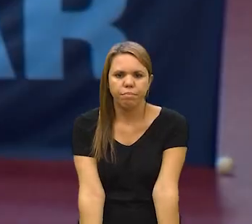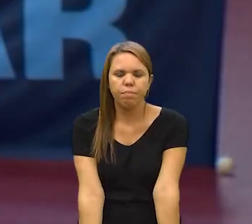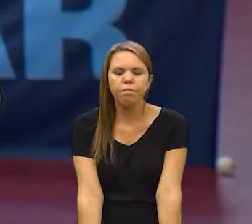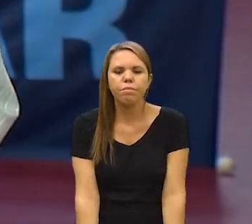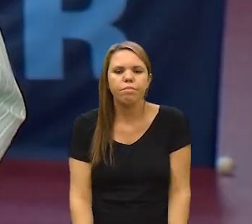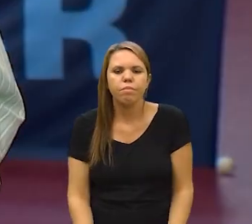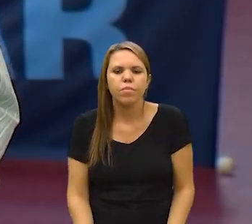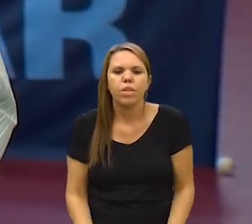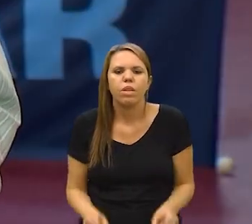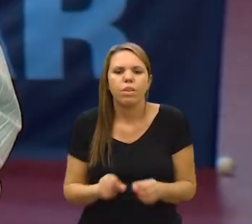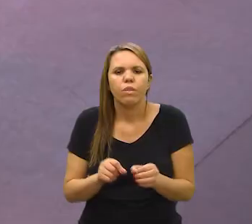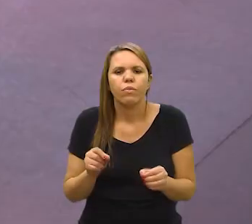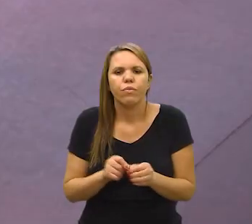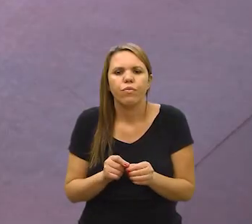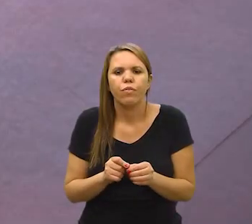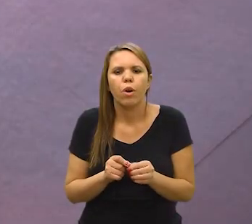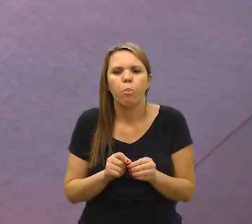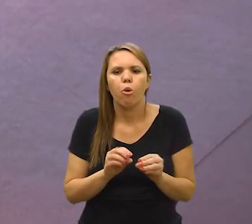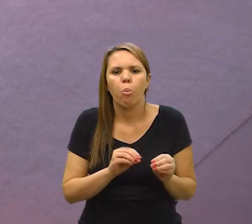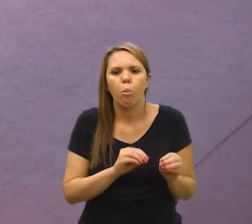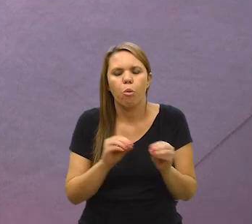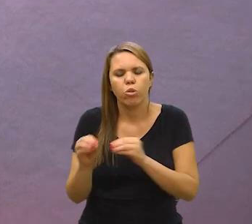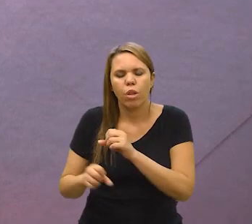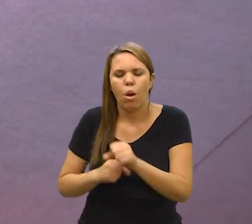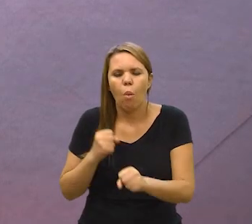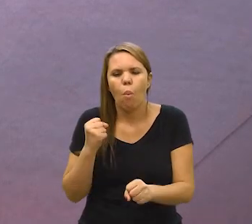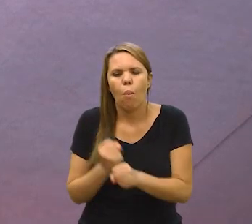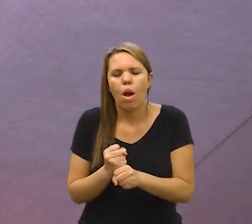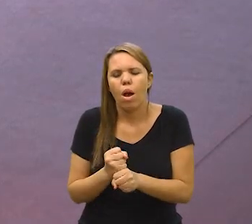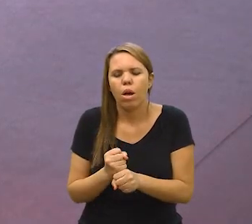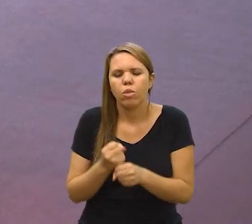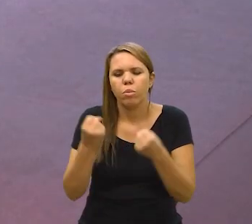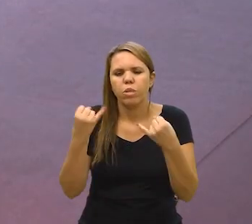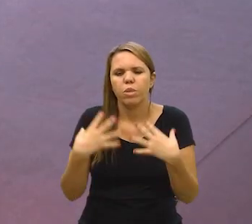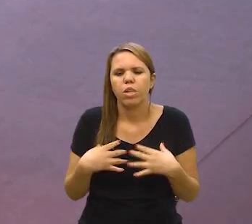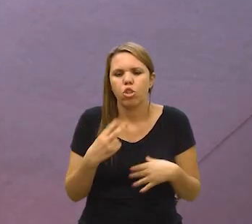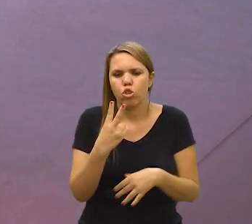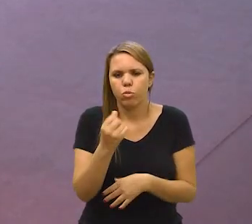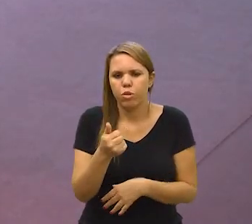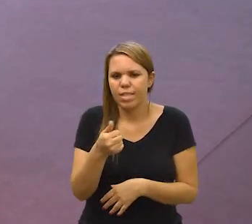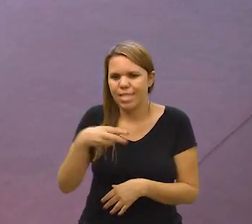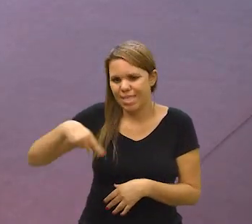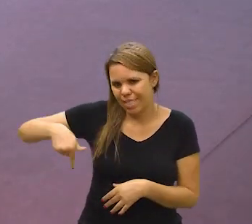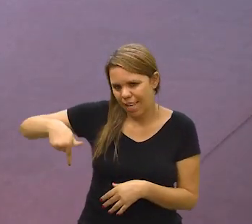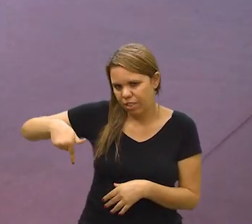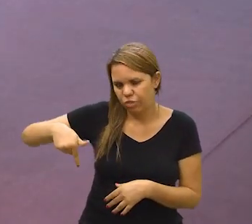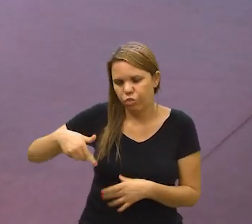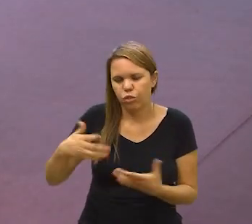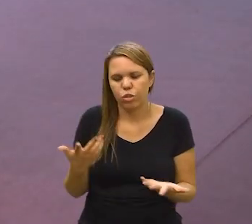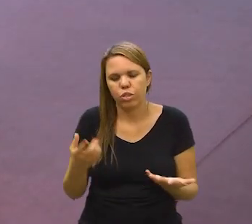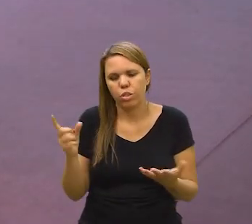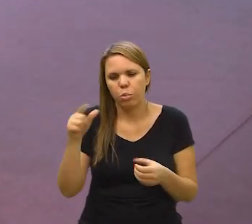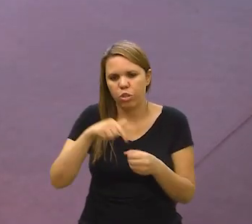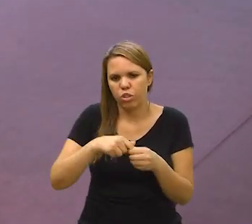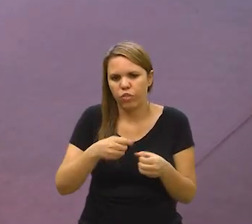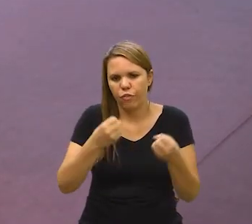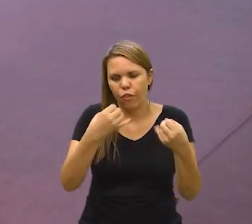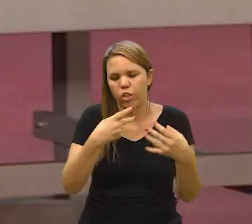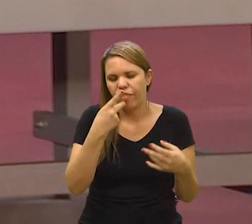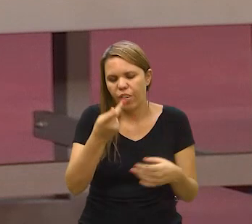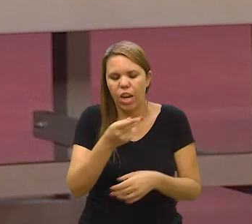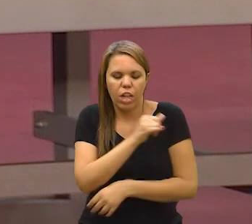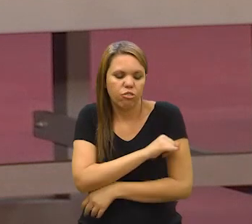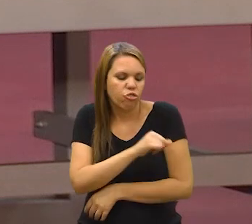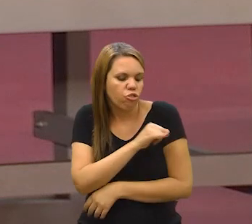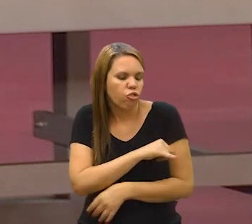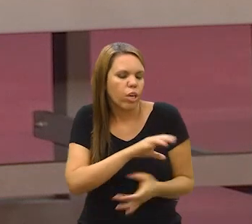Vamos fazer um salto agora. Vamos lá para 2017. Já já a gente volta em Jogos Paralímpicos do Rio de